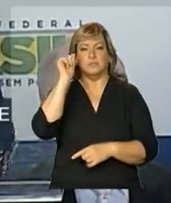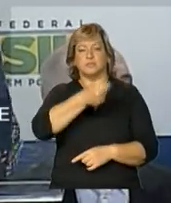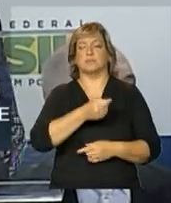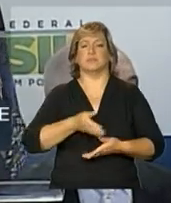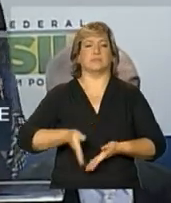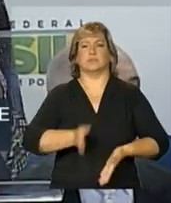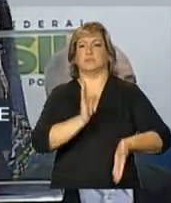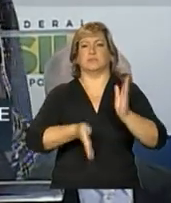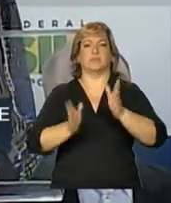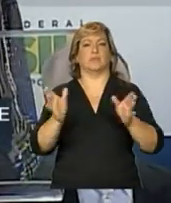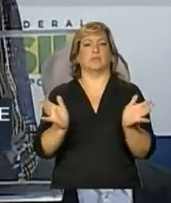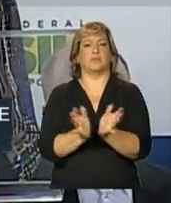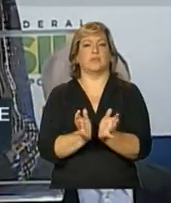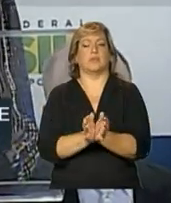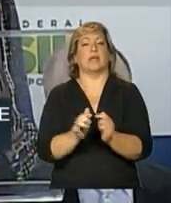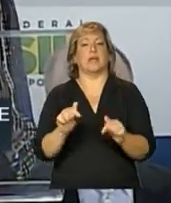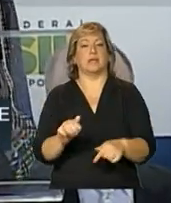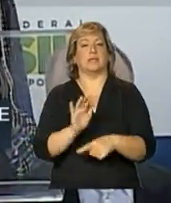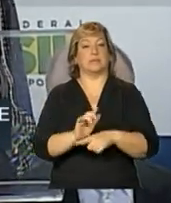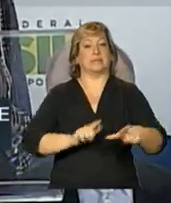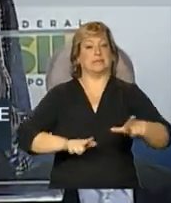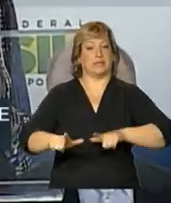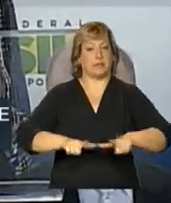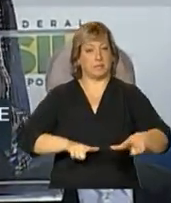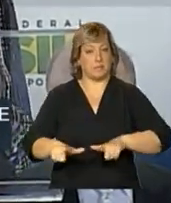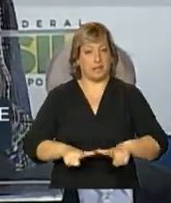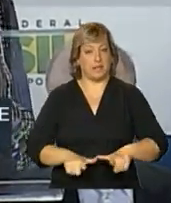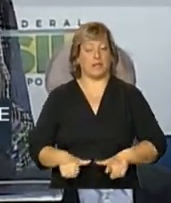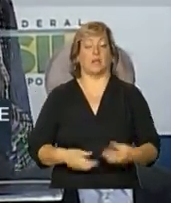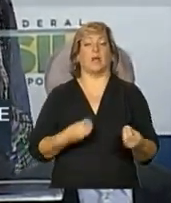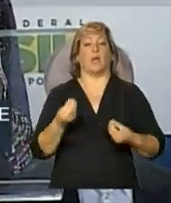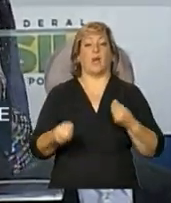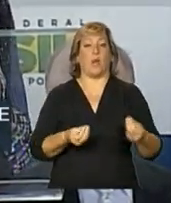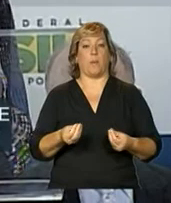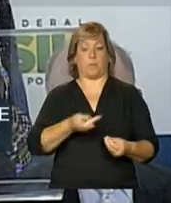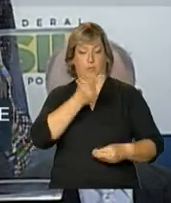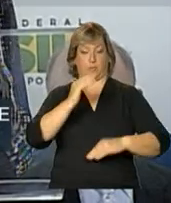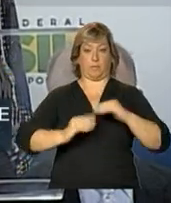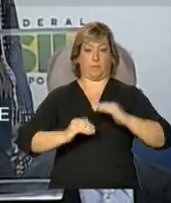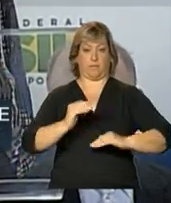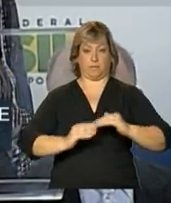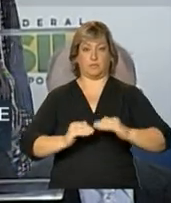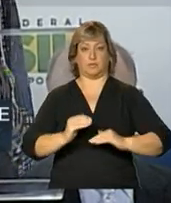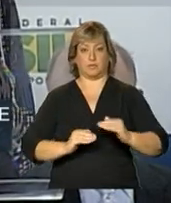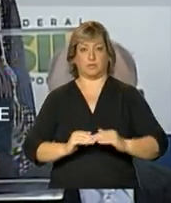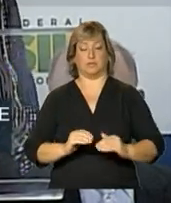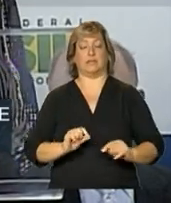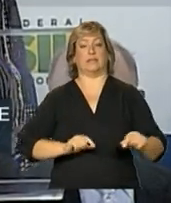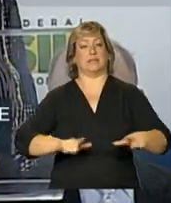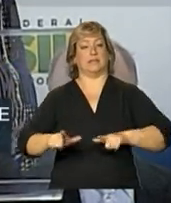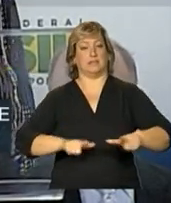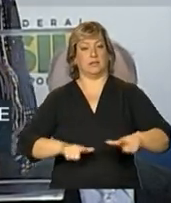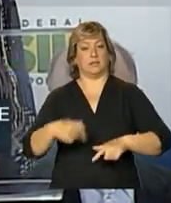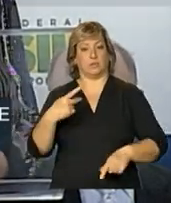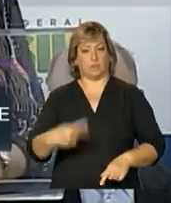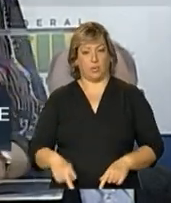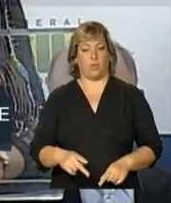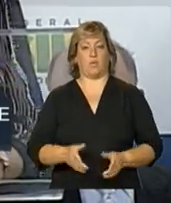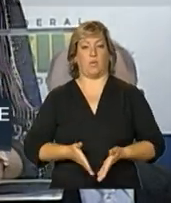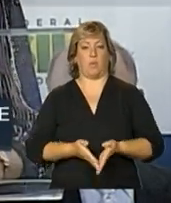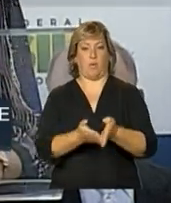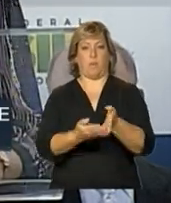tanto dessa prestação como o profissionalismo da gestão do